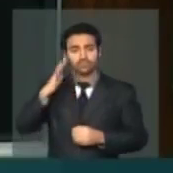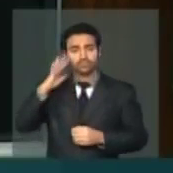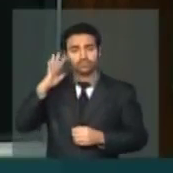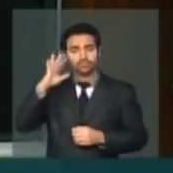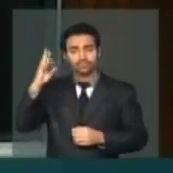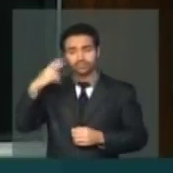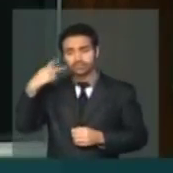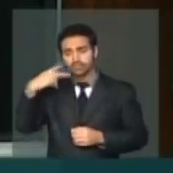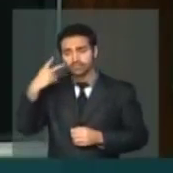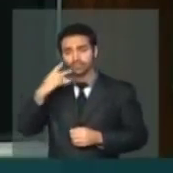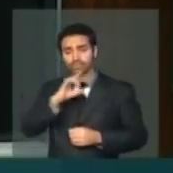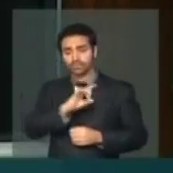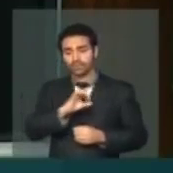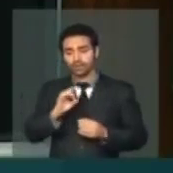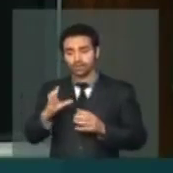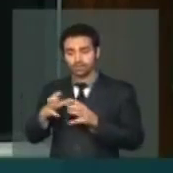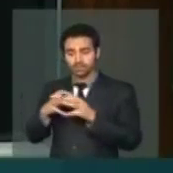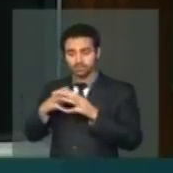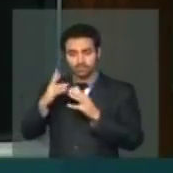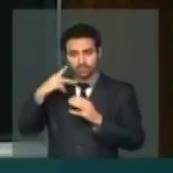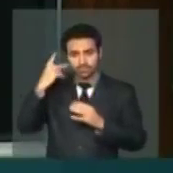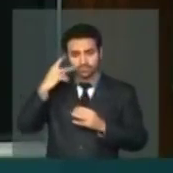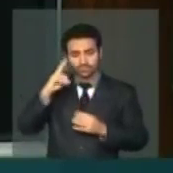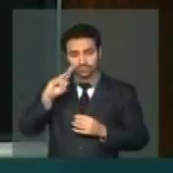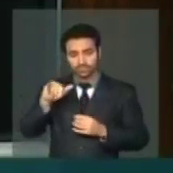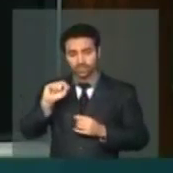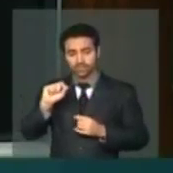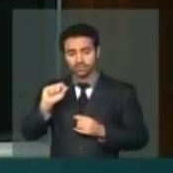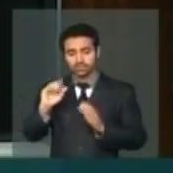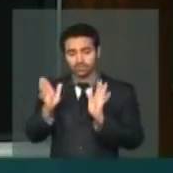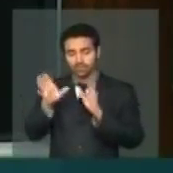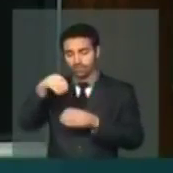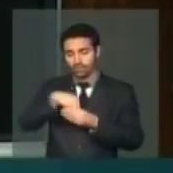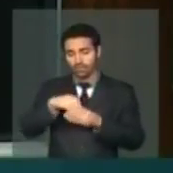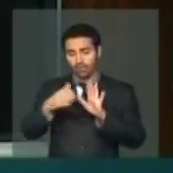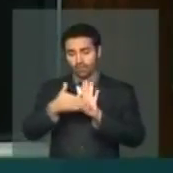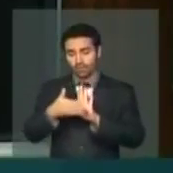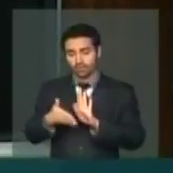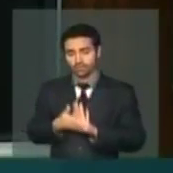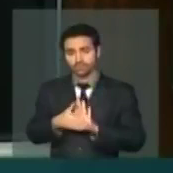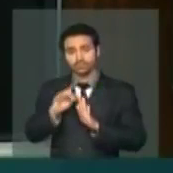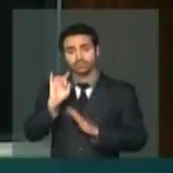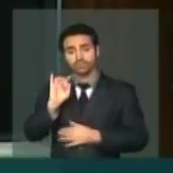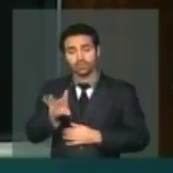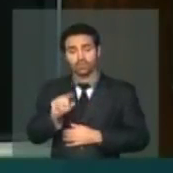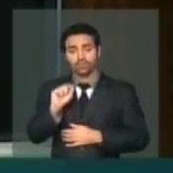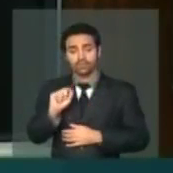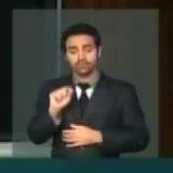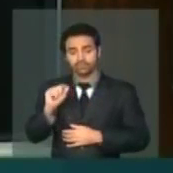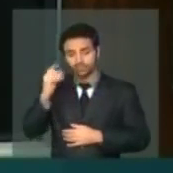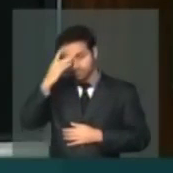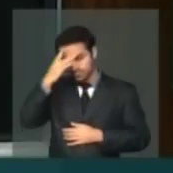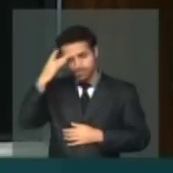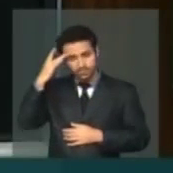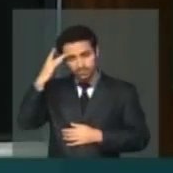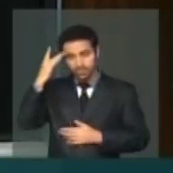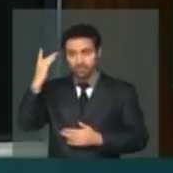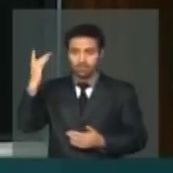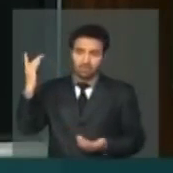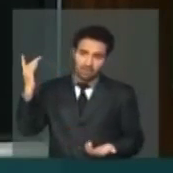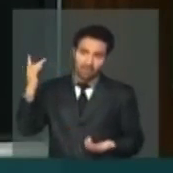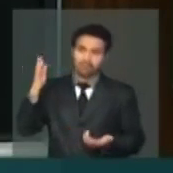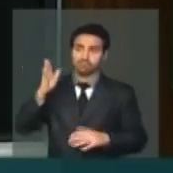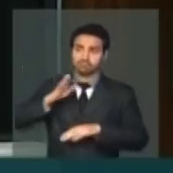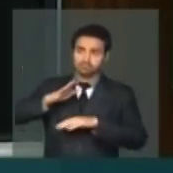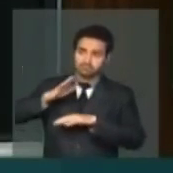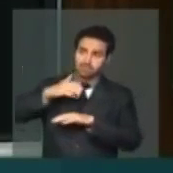vereadores. Cada partido vai colocar nessa proposta, senhor presidente, apenas os favoritos. A